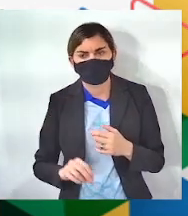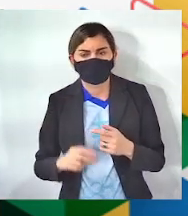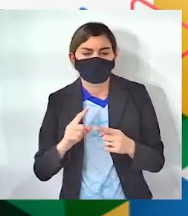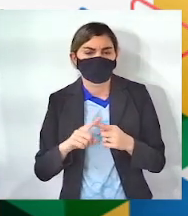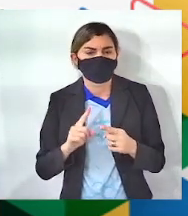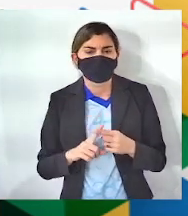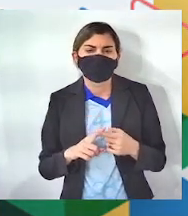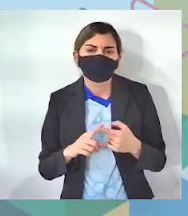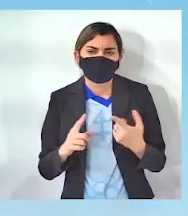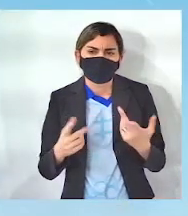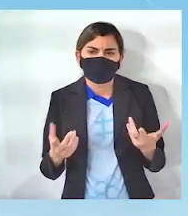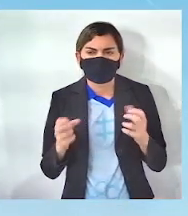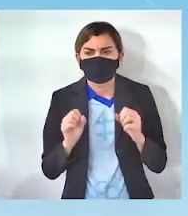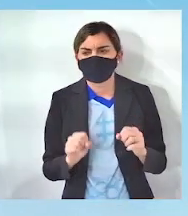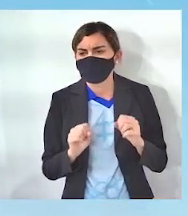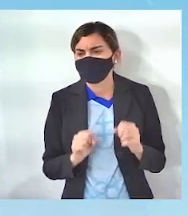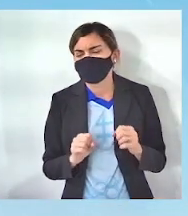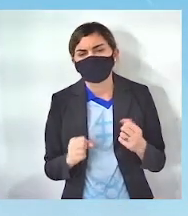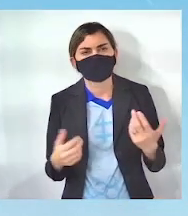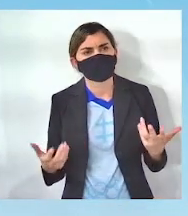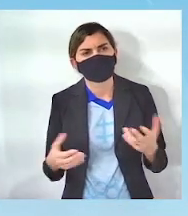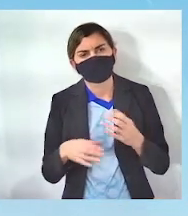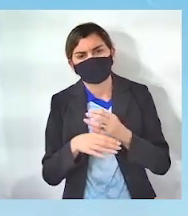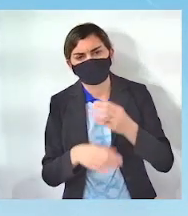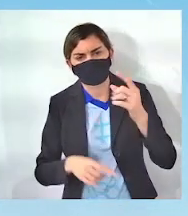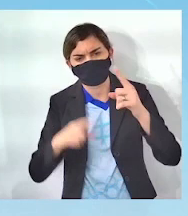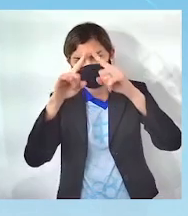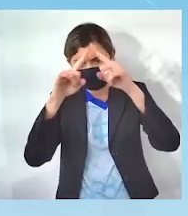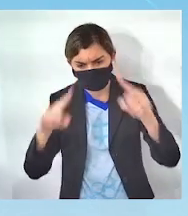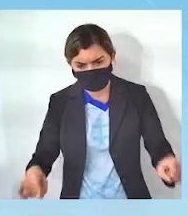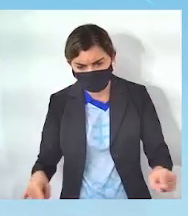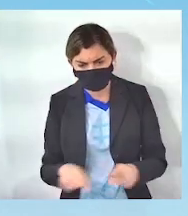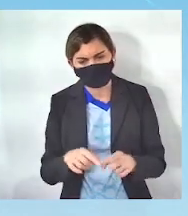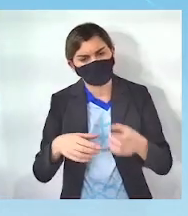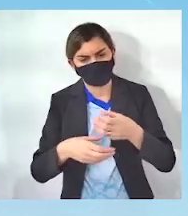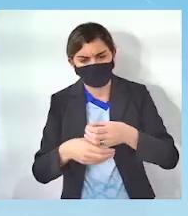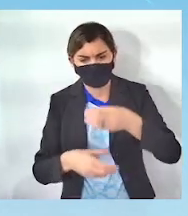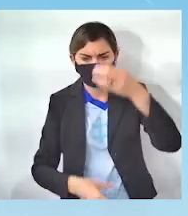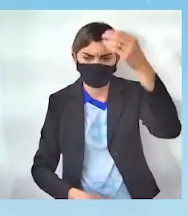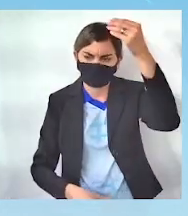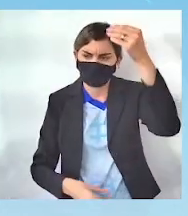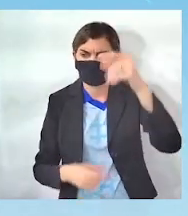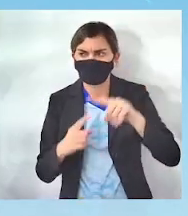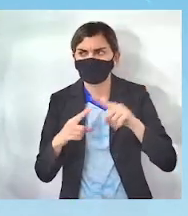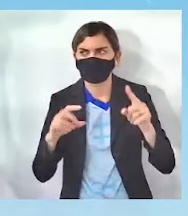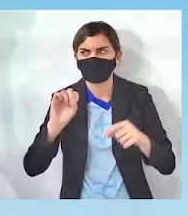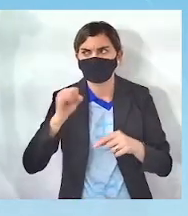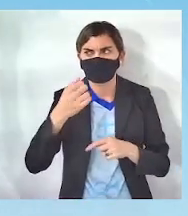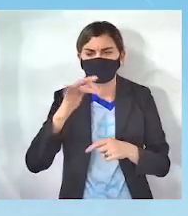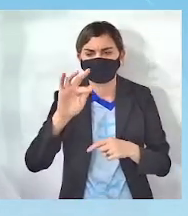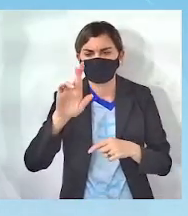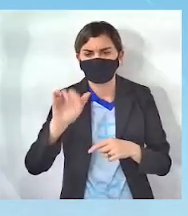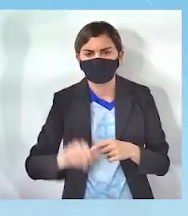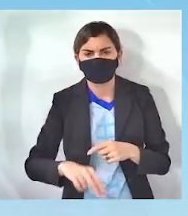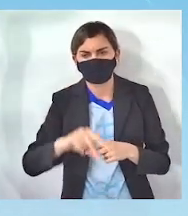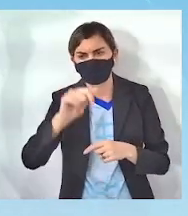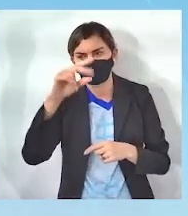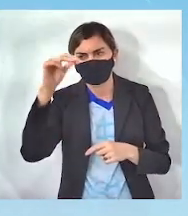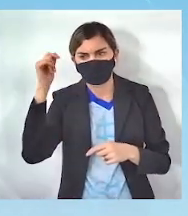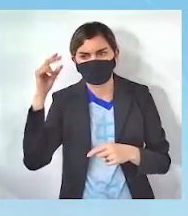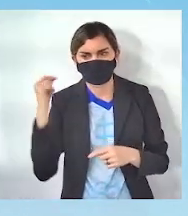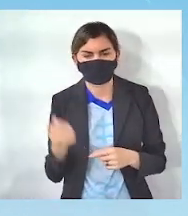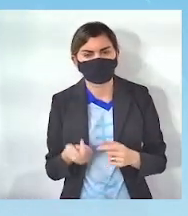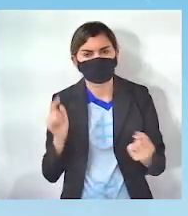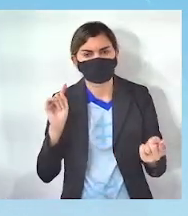que esfera? Podia ser um cubo, podia ser uma pirâmide, podia ser um cone, mas a esfera, desde os gregos, estava